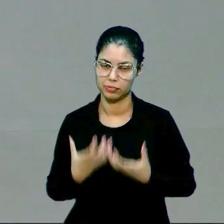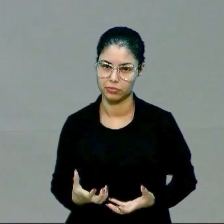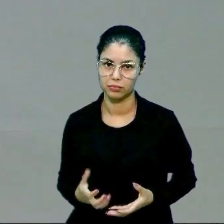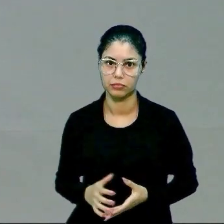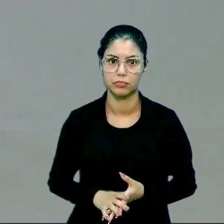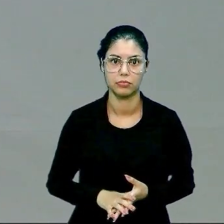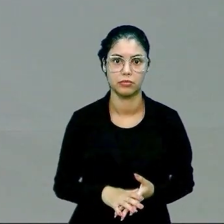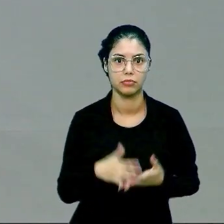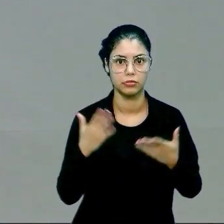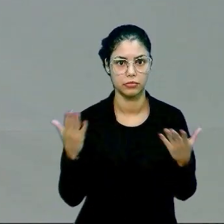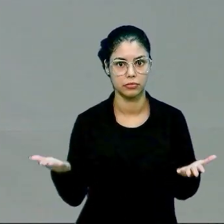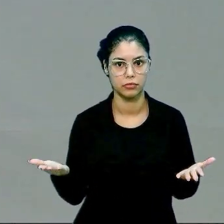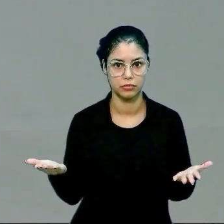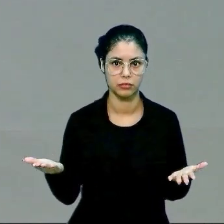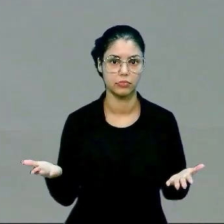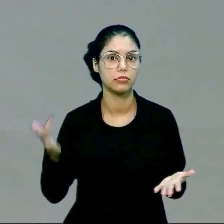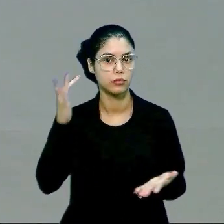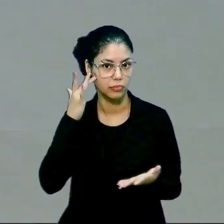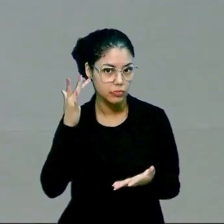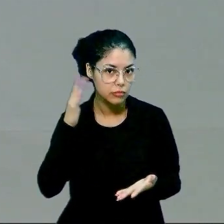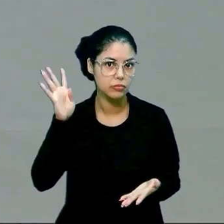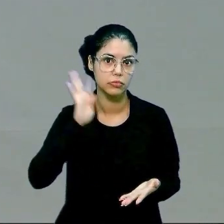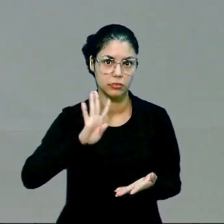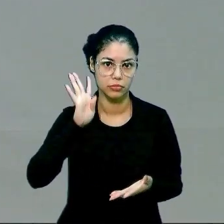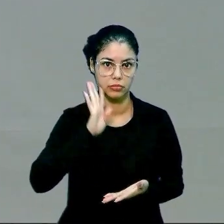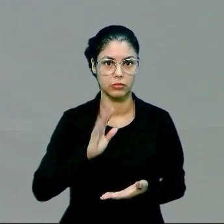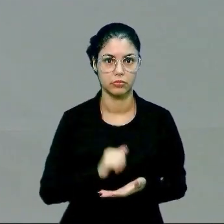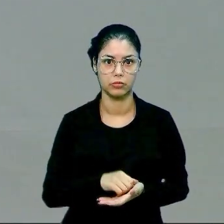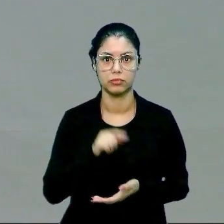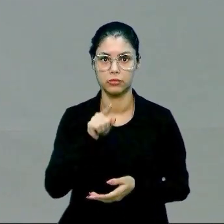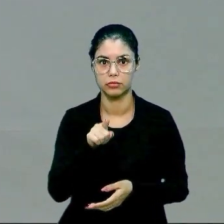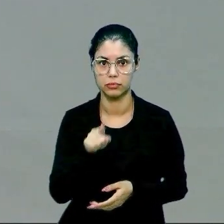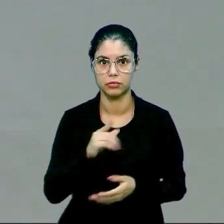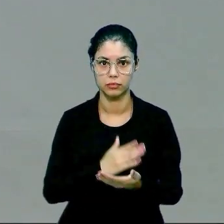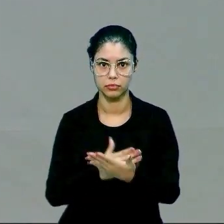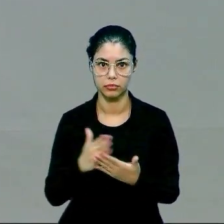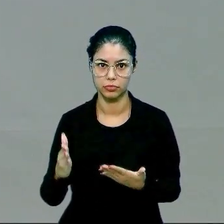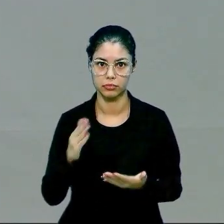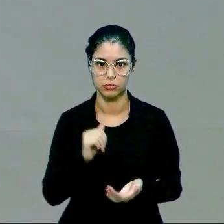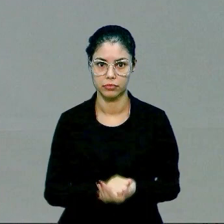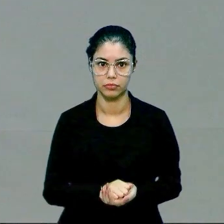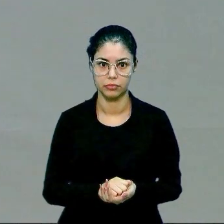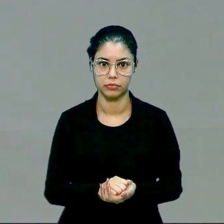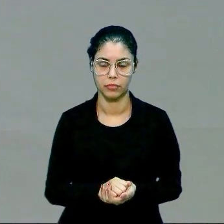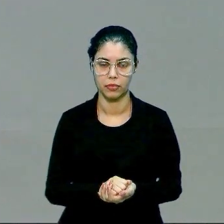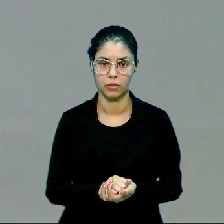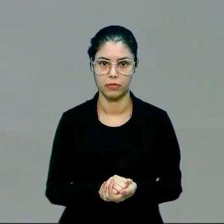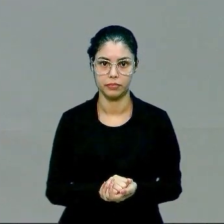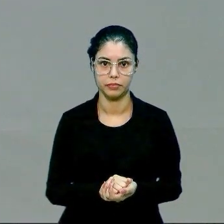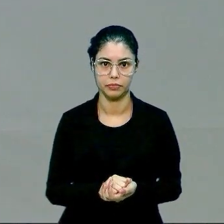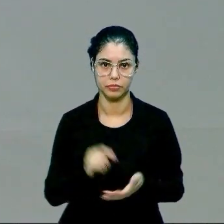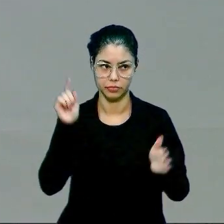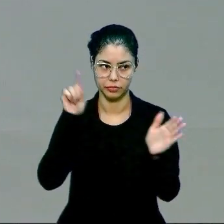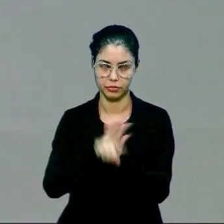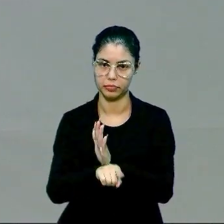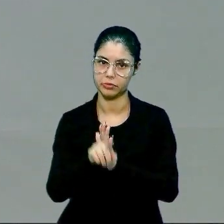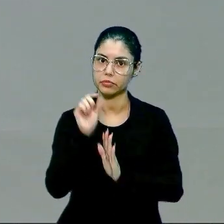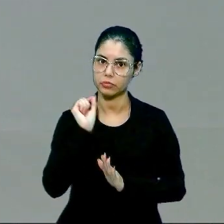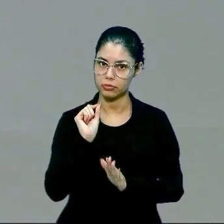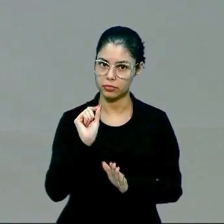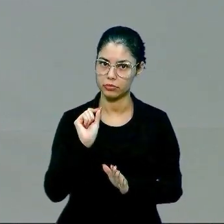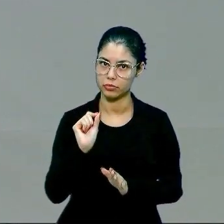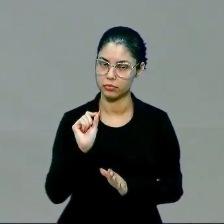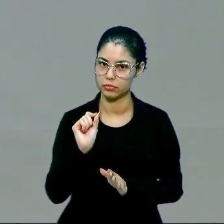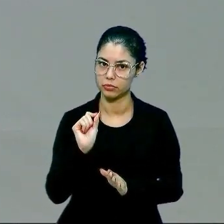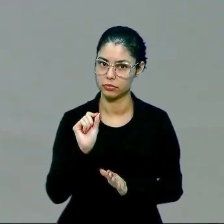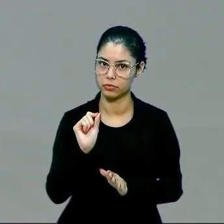cansativo, tá? Mas assim, eu acho interessante, de repente, você iniciar pela pergunta, quer dizer,